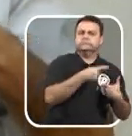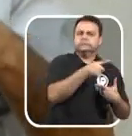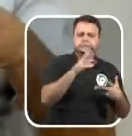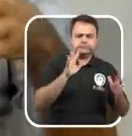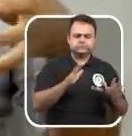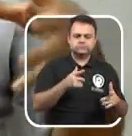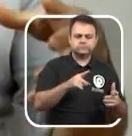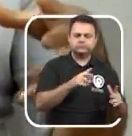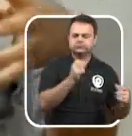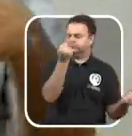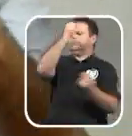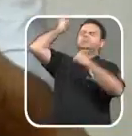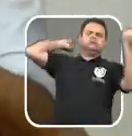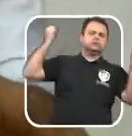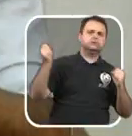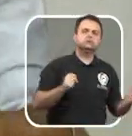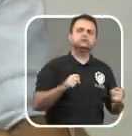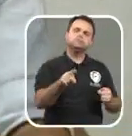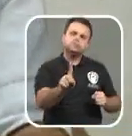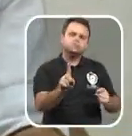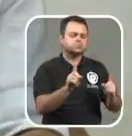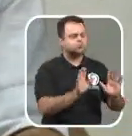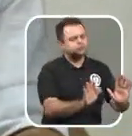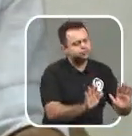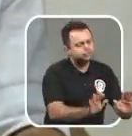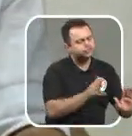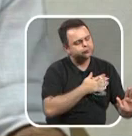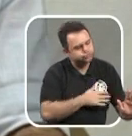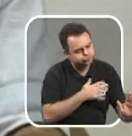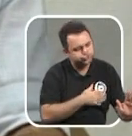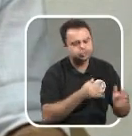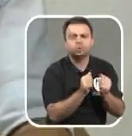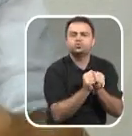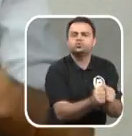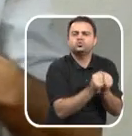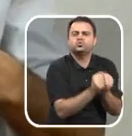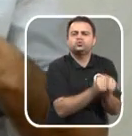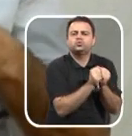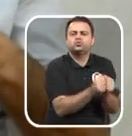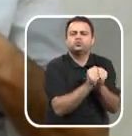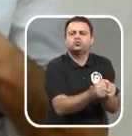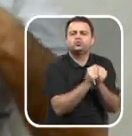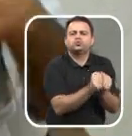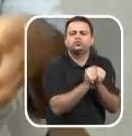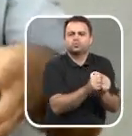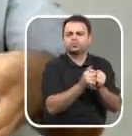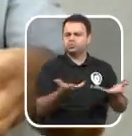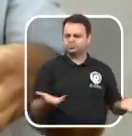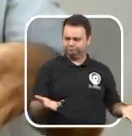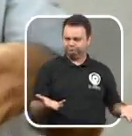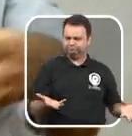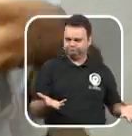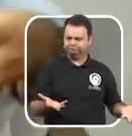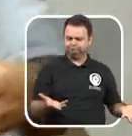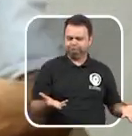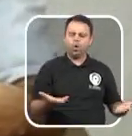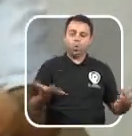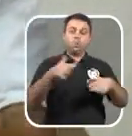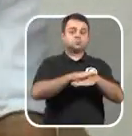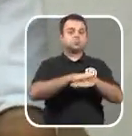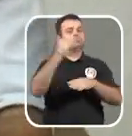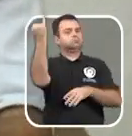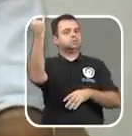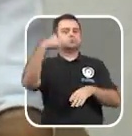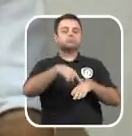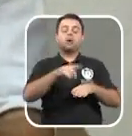para acalmá-lo, para retirar, para acompanhar ele o tempo inteiro. Porque a inclusão ela é importante, mas ela tem que ser feita